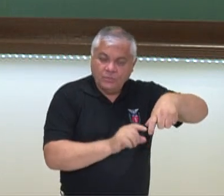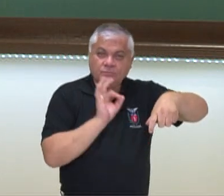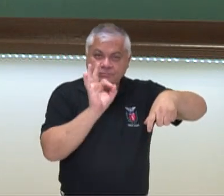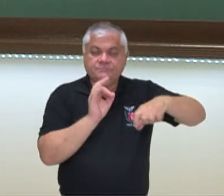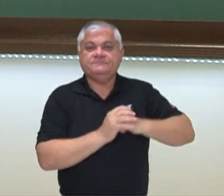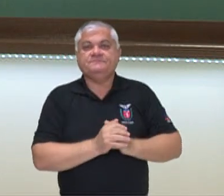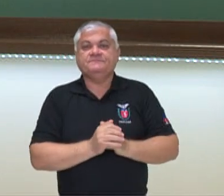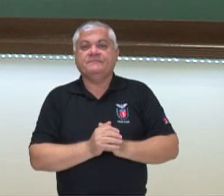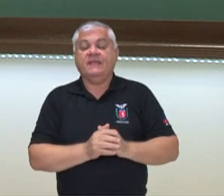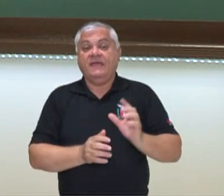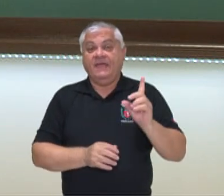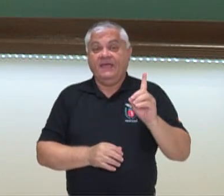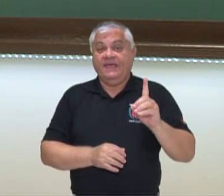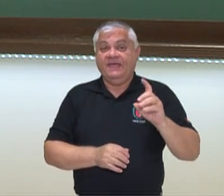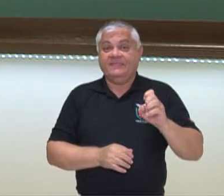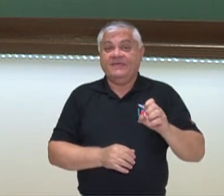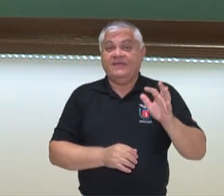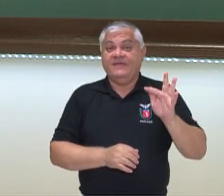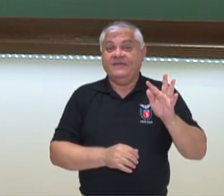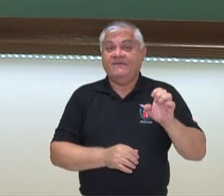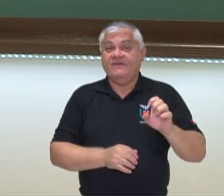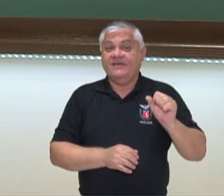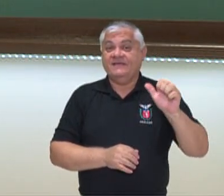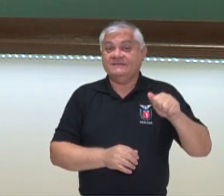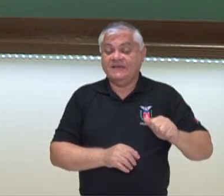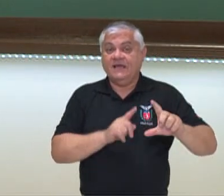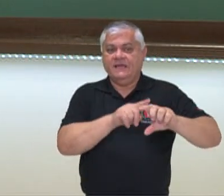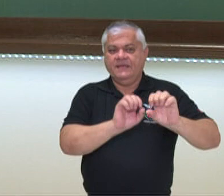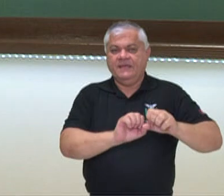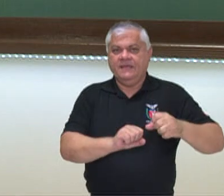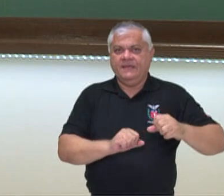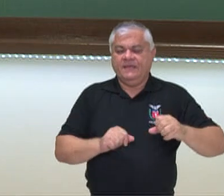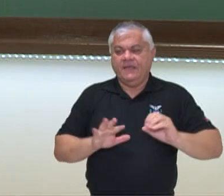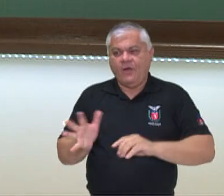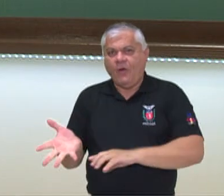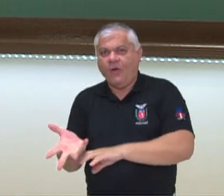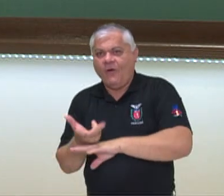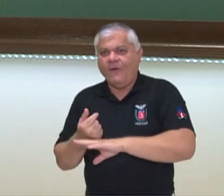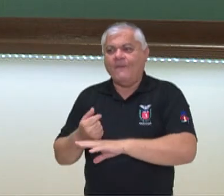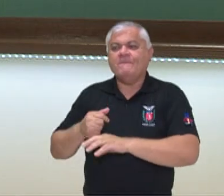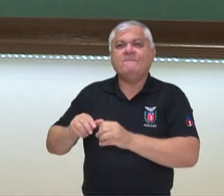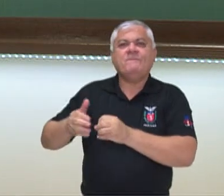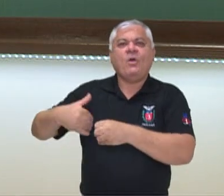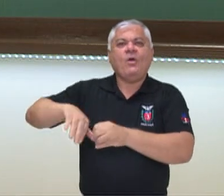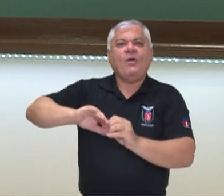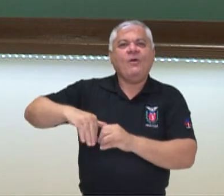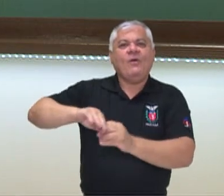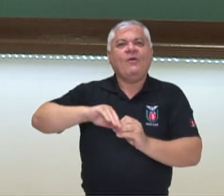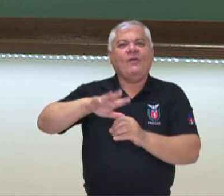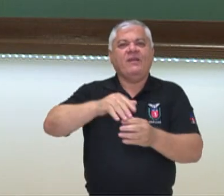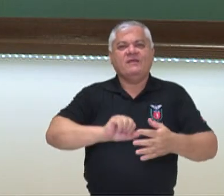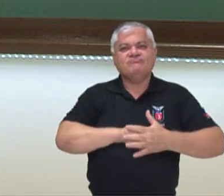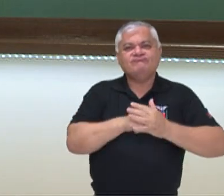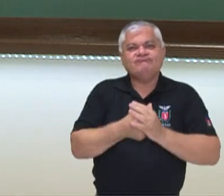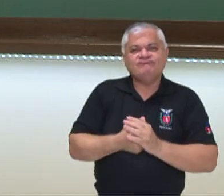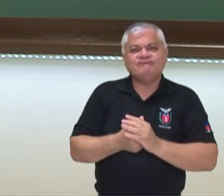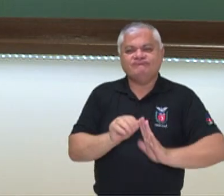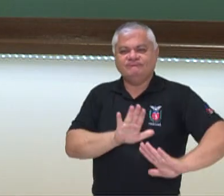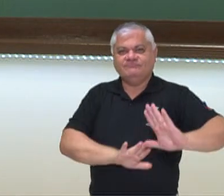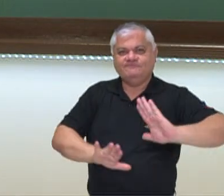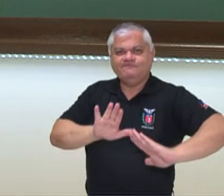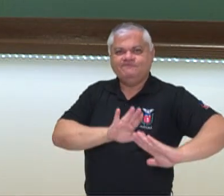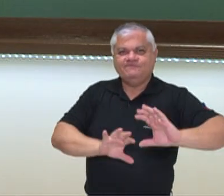alvo. Defesa, tentar recuperar a bola e impedir a finalização do adversário no